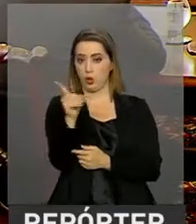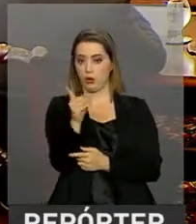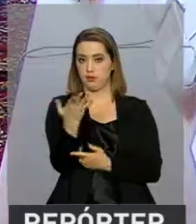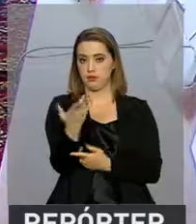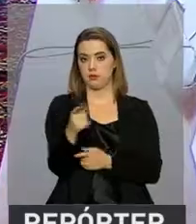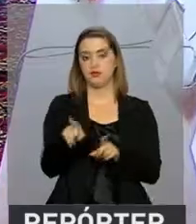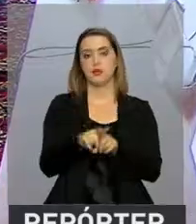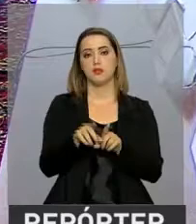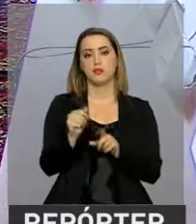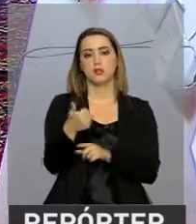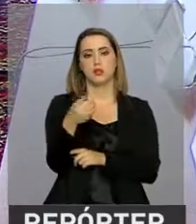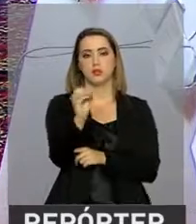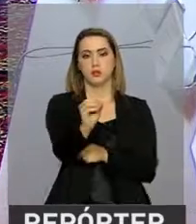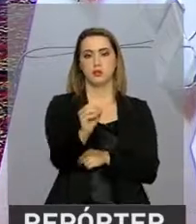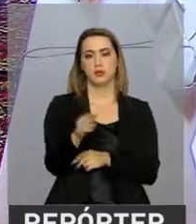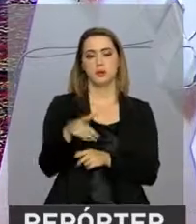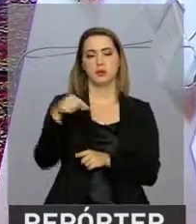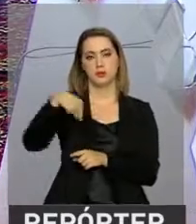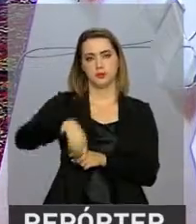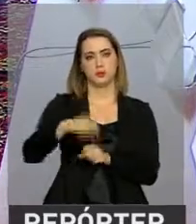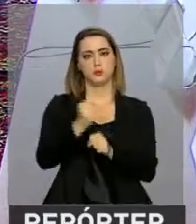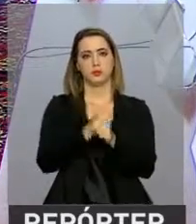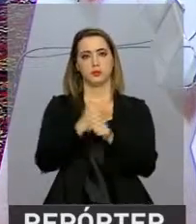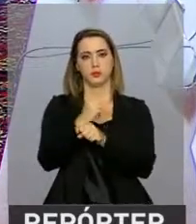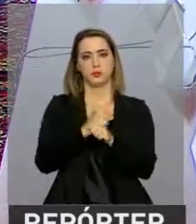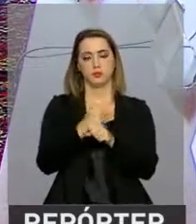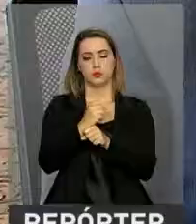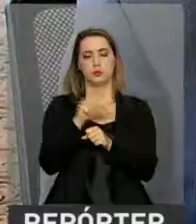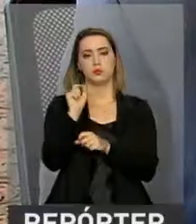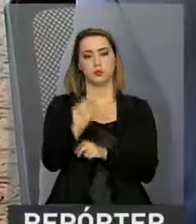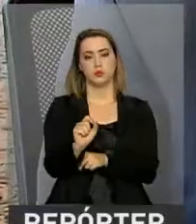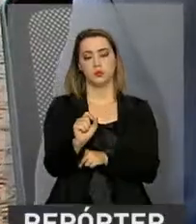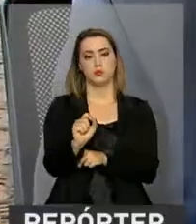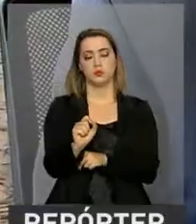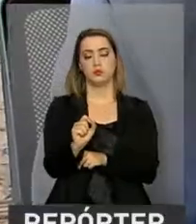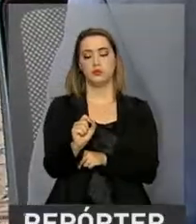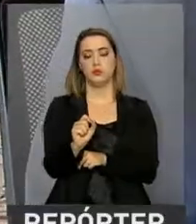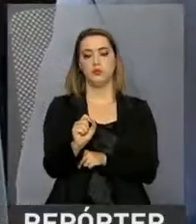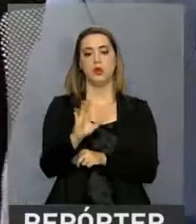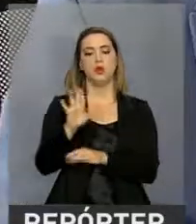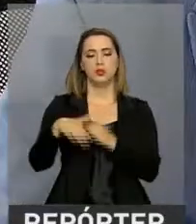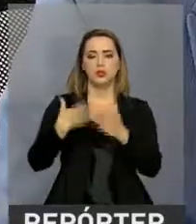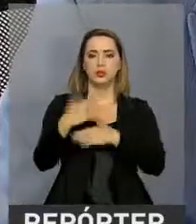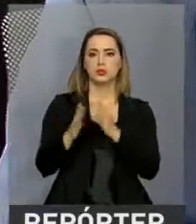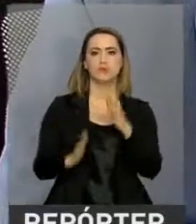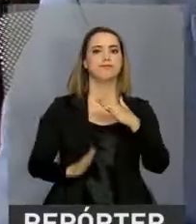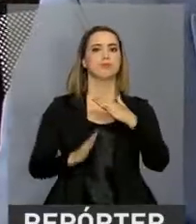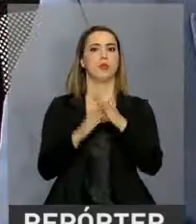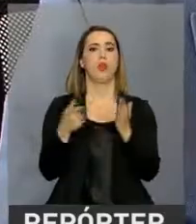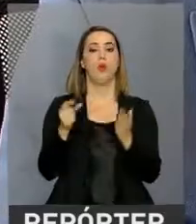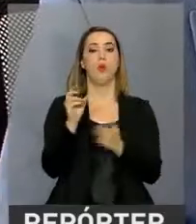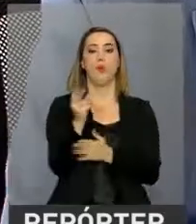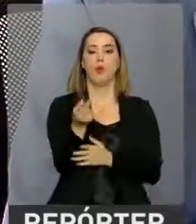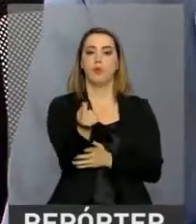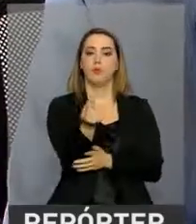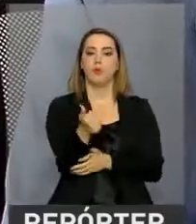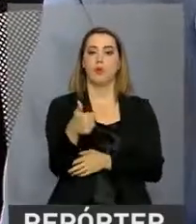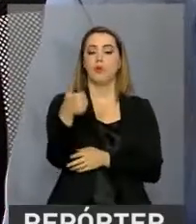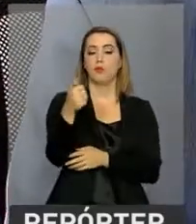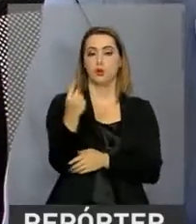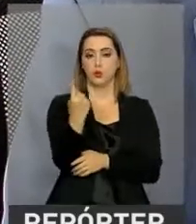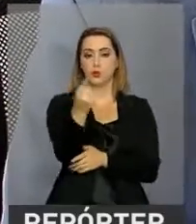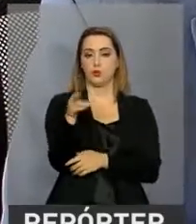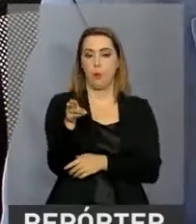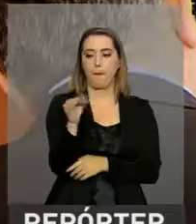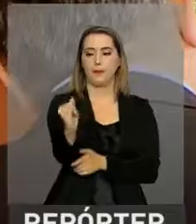e nos dez primeiros meses de 2010 16 os negócios já chegaram a 1 milhão e novecentos milhões